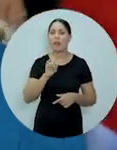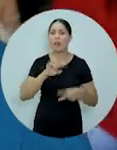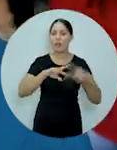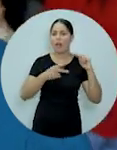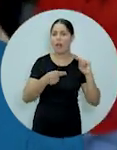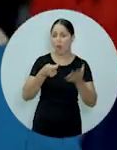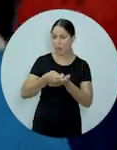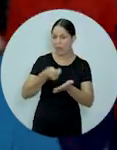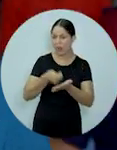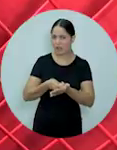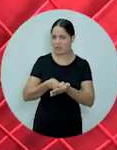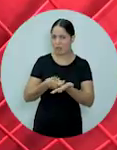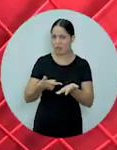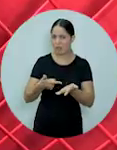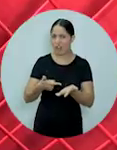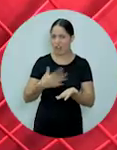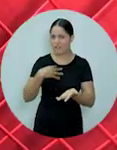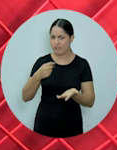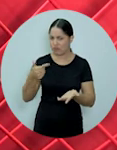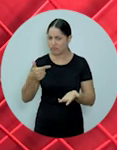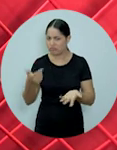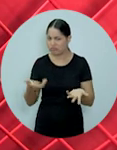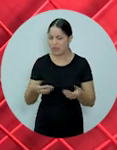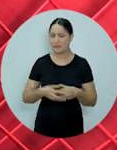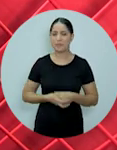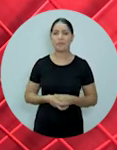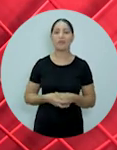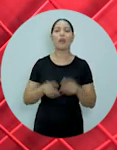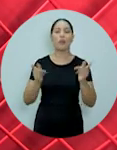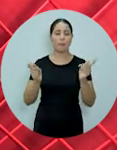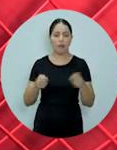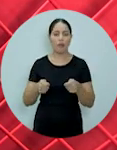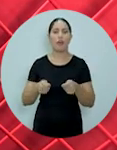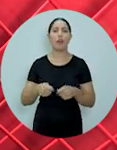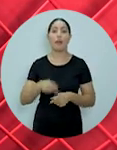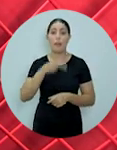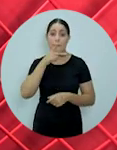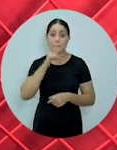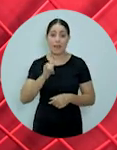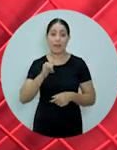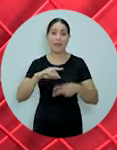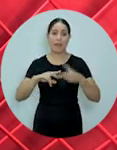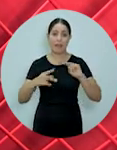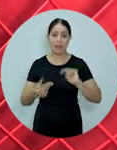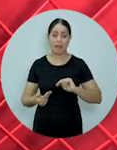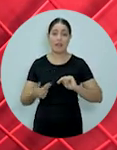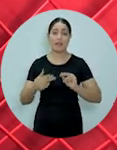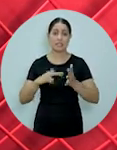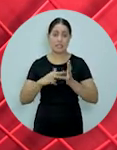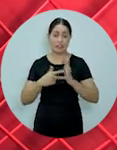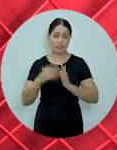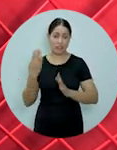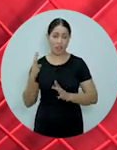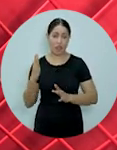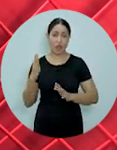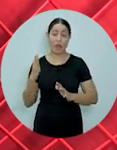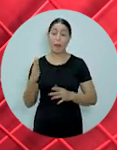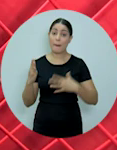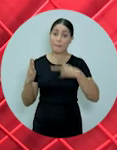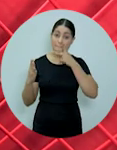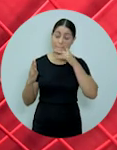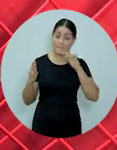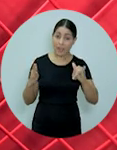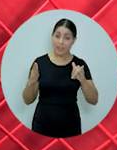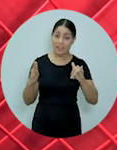obrigação sobre o seu enteado. Jefferson, pai não biológico pode ser entendido como pai sócio-afetivo